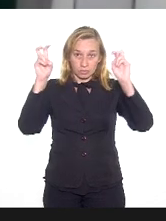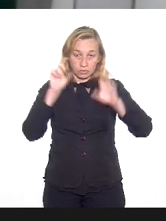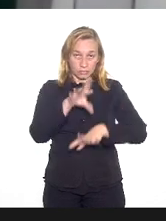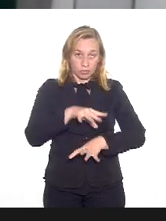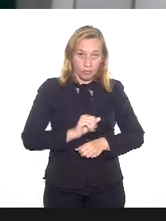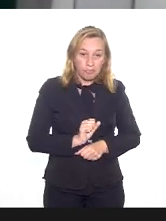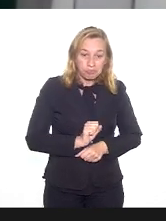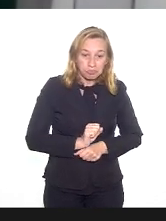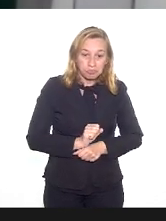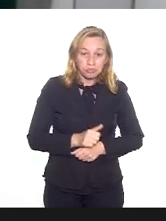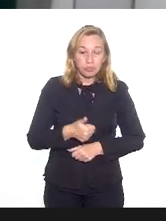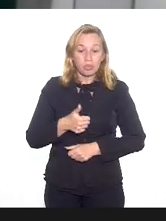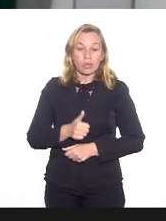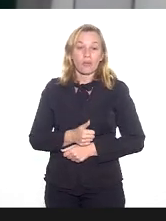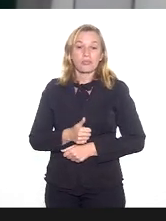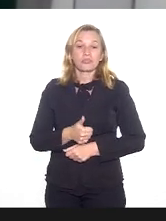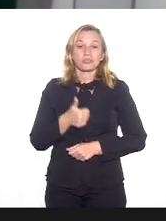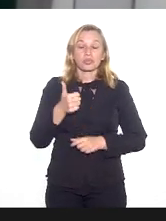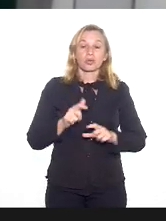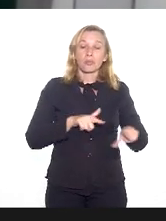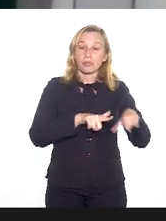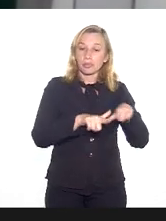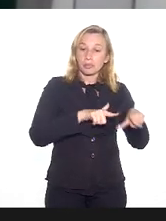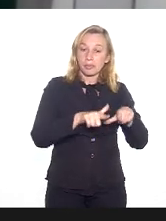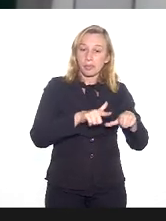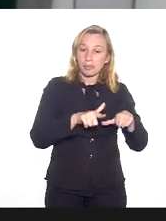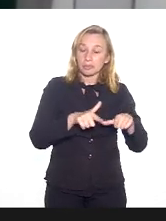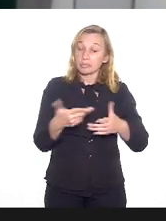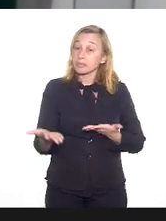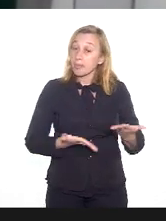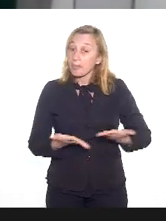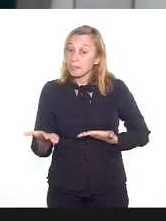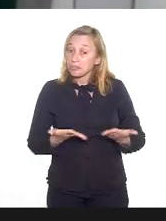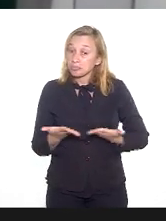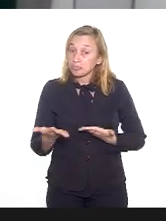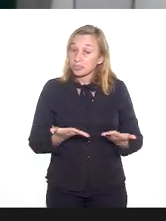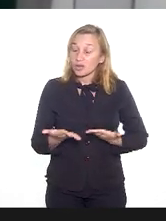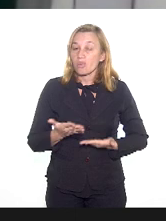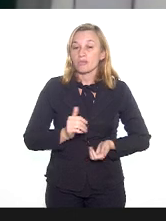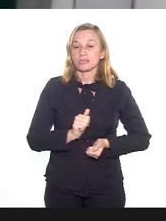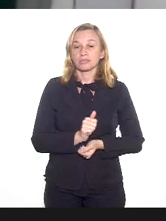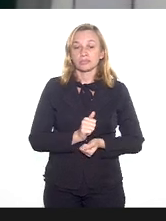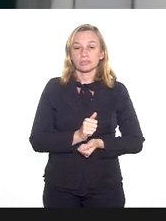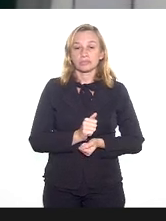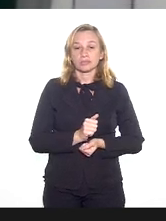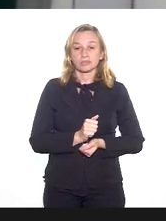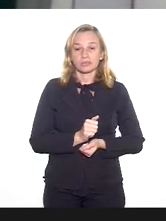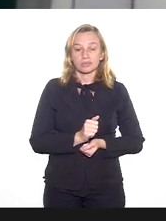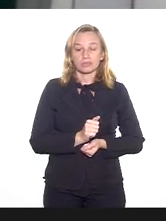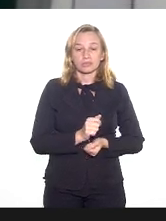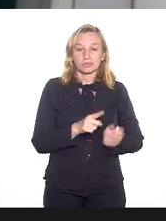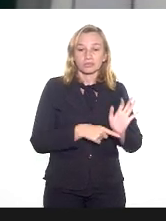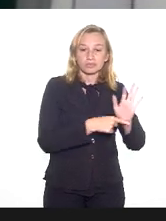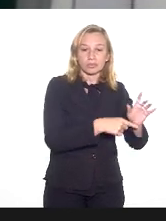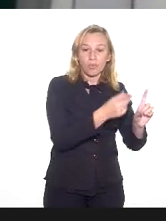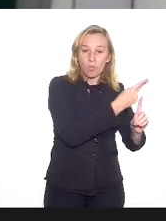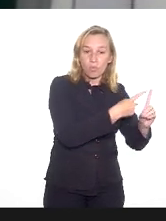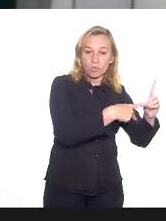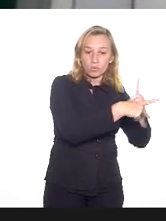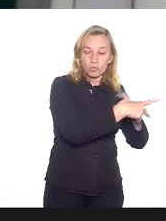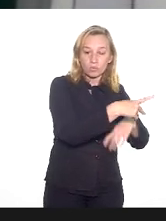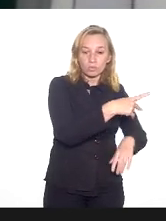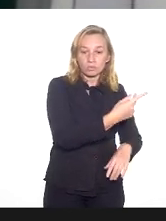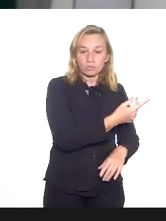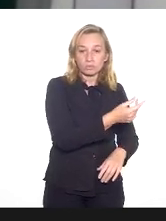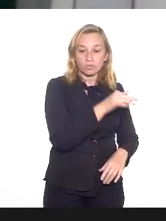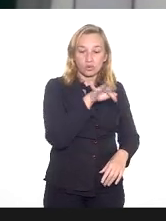Em dois casos, quando essas operações servem para capitalizar, né, o fundo previdenciário, né, ou